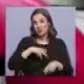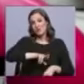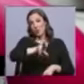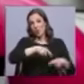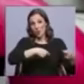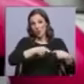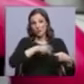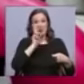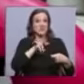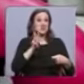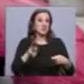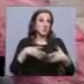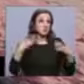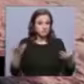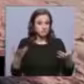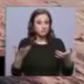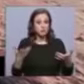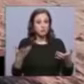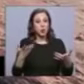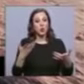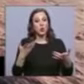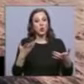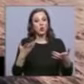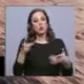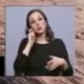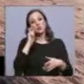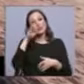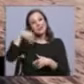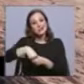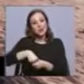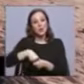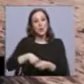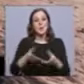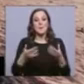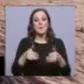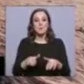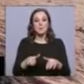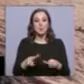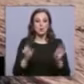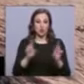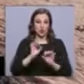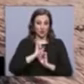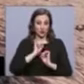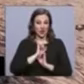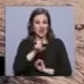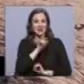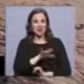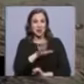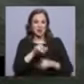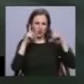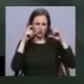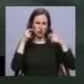acabam por visitar e também o turismo interno que essas imagens possam mostrar